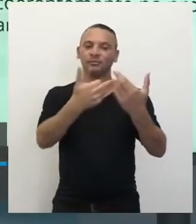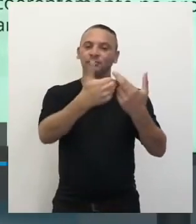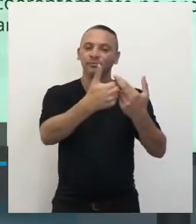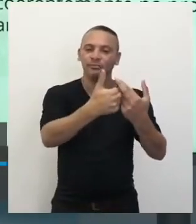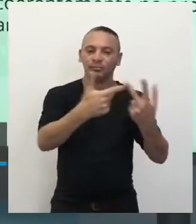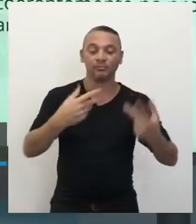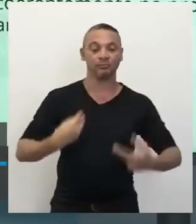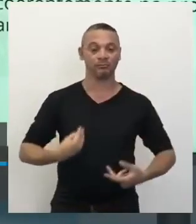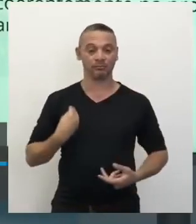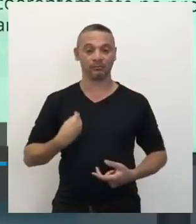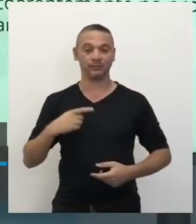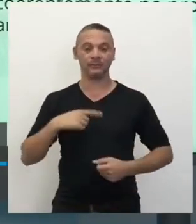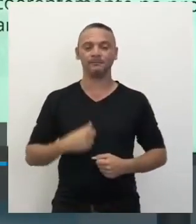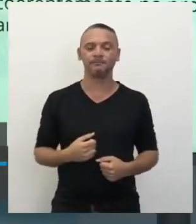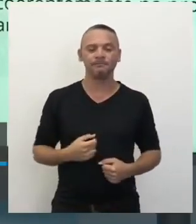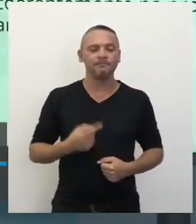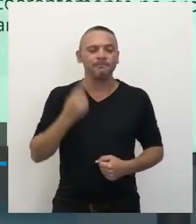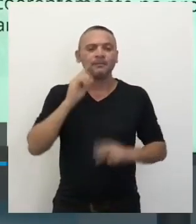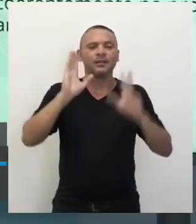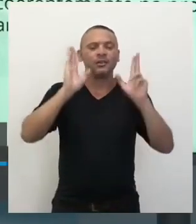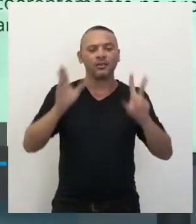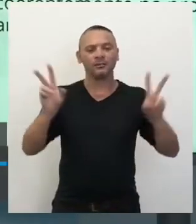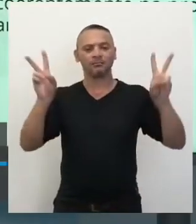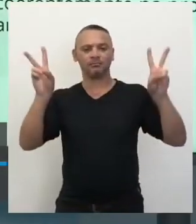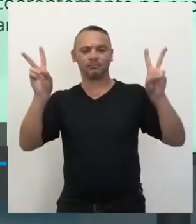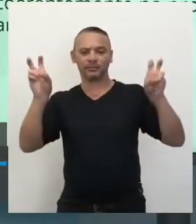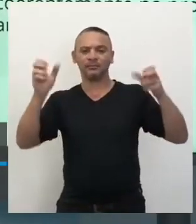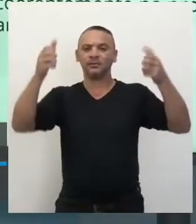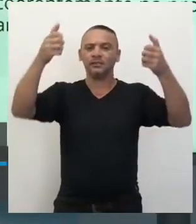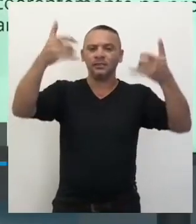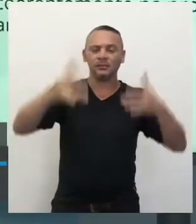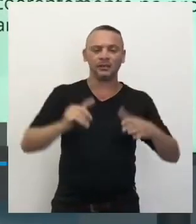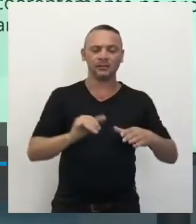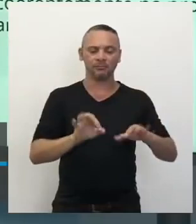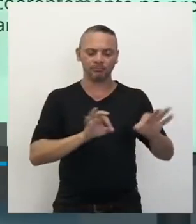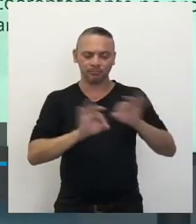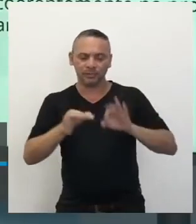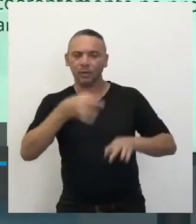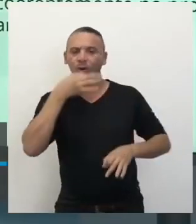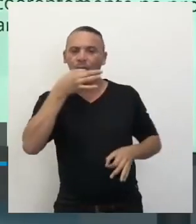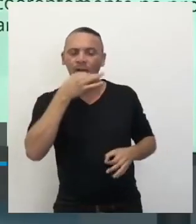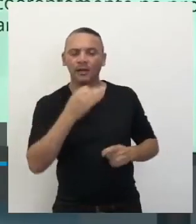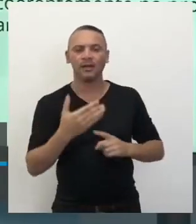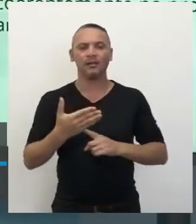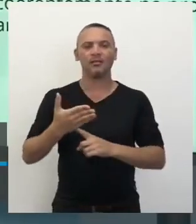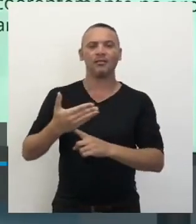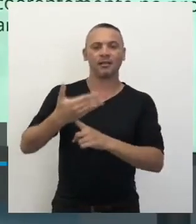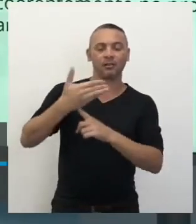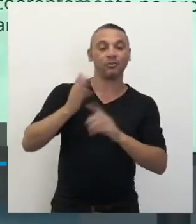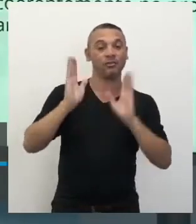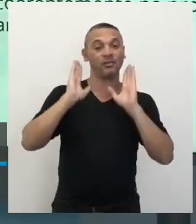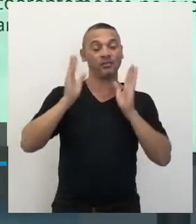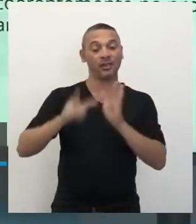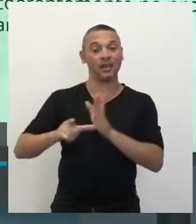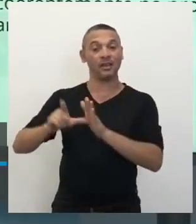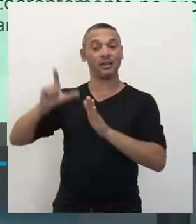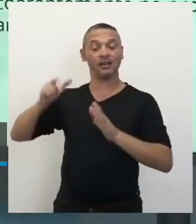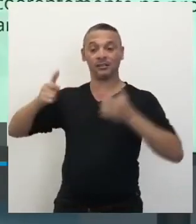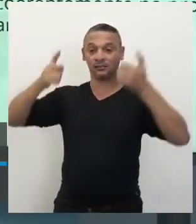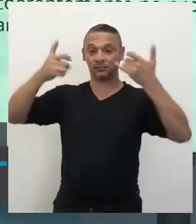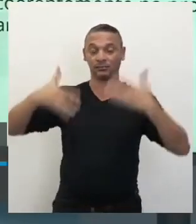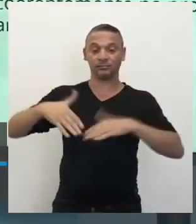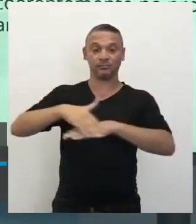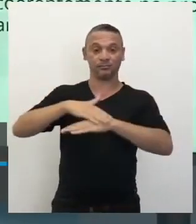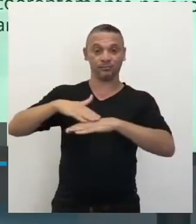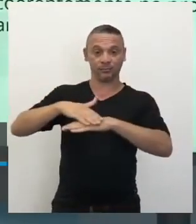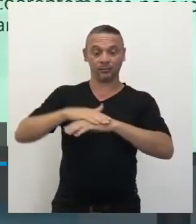aí presente, tá? Então, já falando sobre a questão de argumentos, a questão de tecnologia, que nós já estávamos falando aí nas últimas